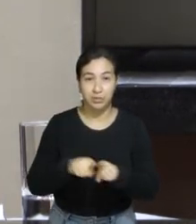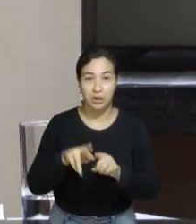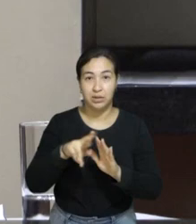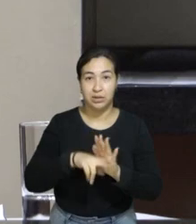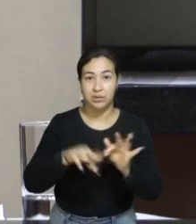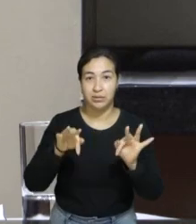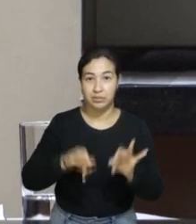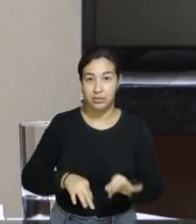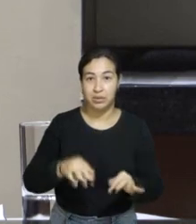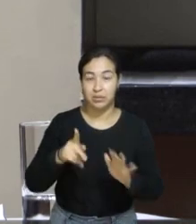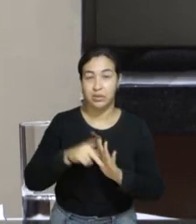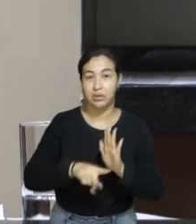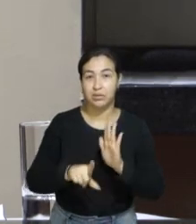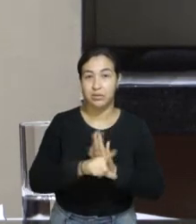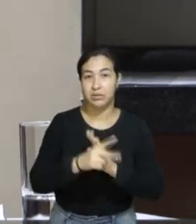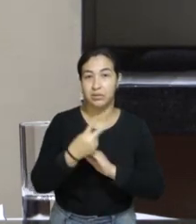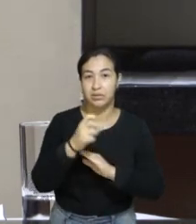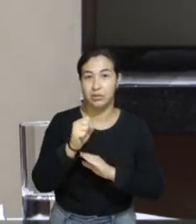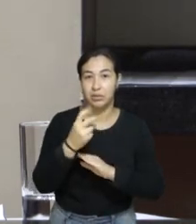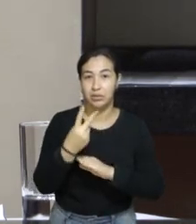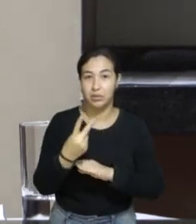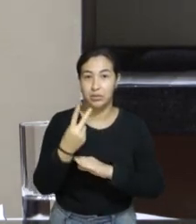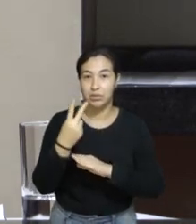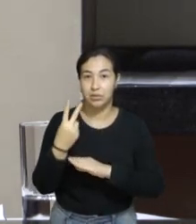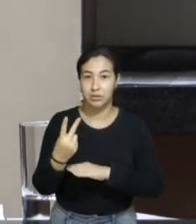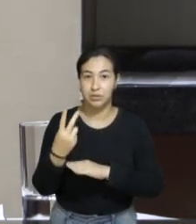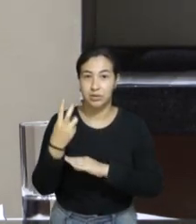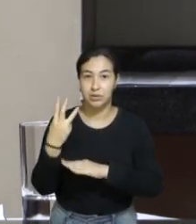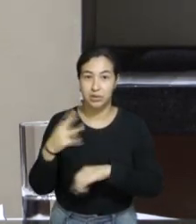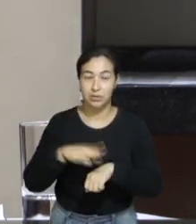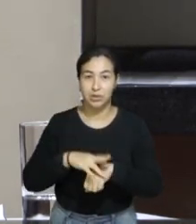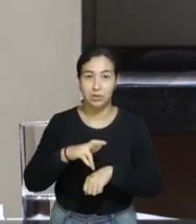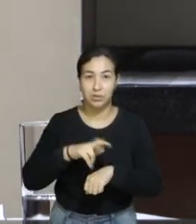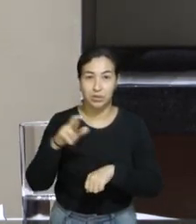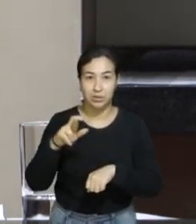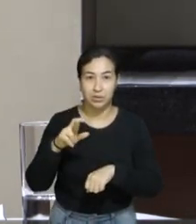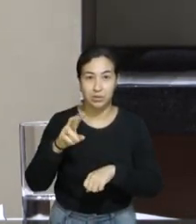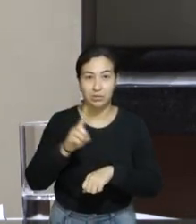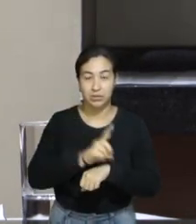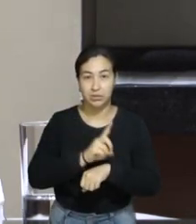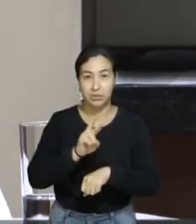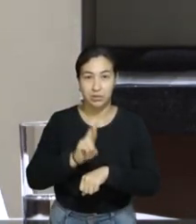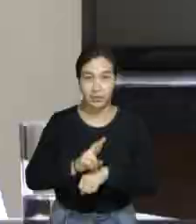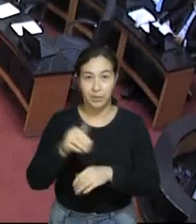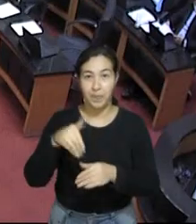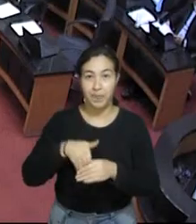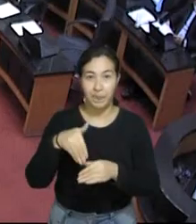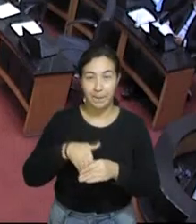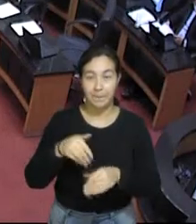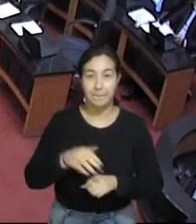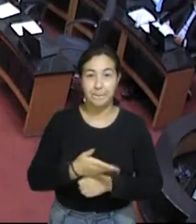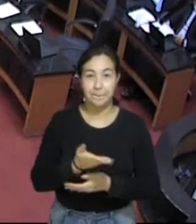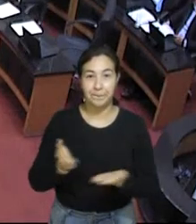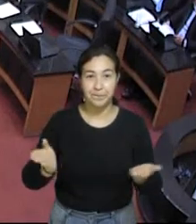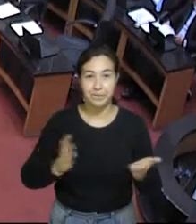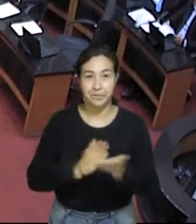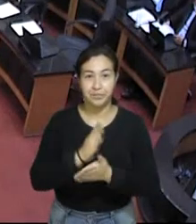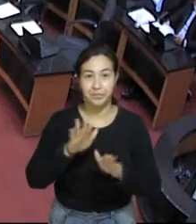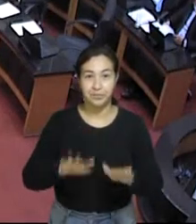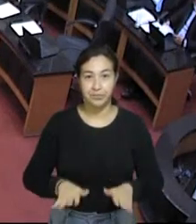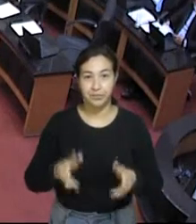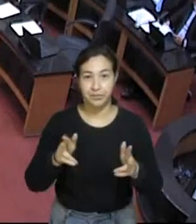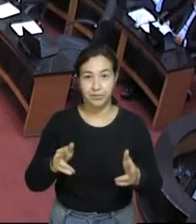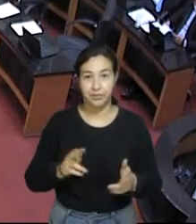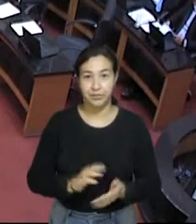do projeto de lei complementar 28/2023, autor mesa diretora. Em votação. Deputados que aprovam, permaneçam como se